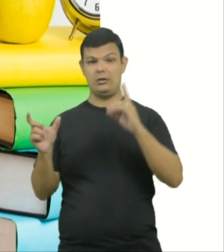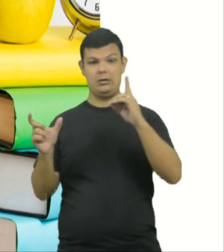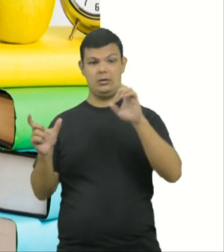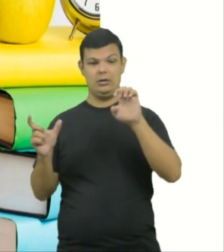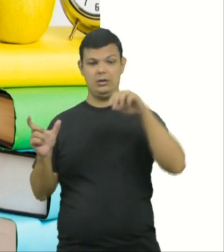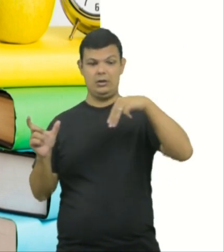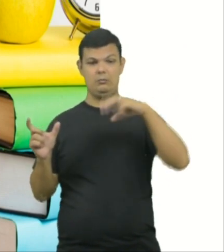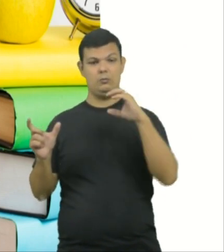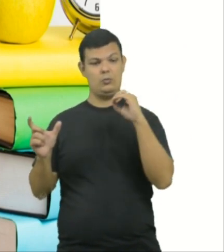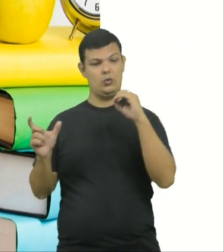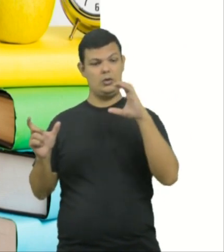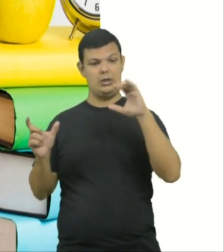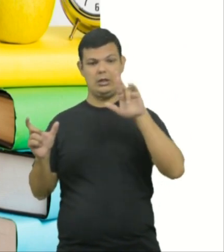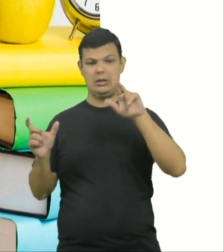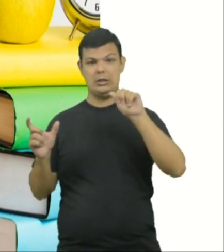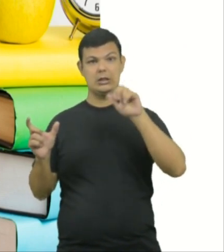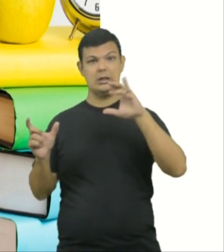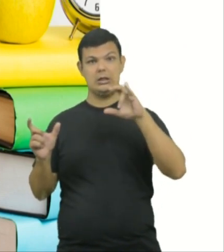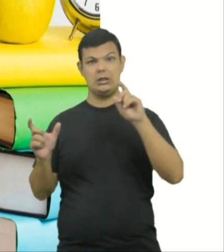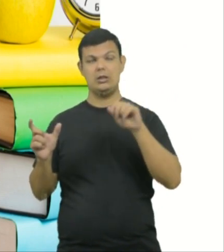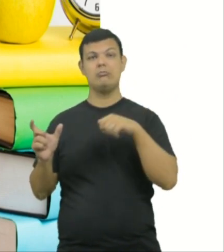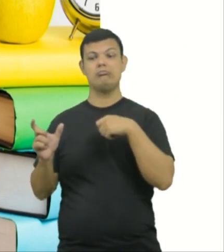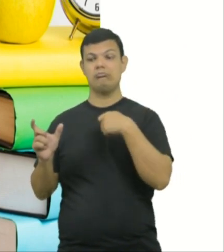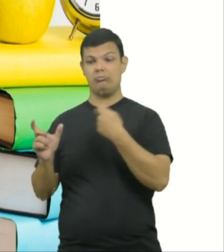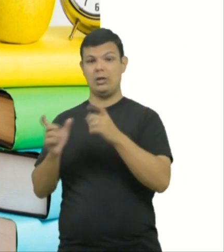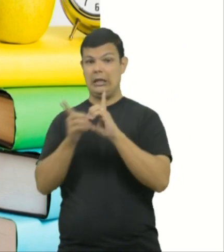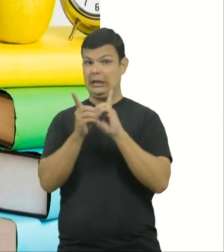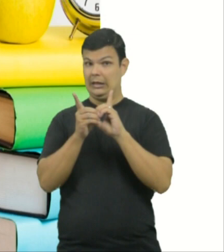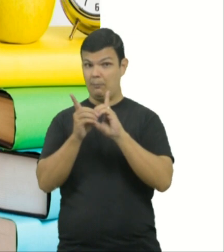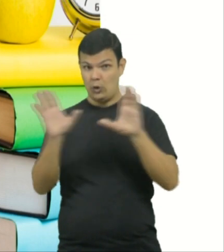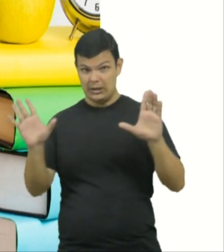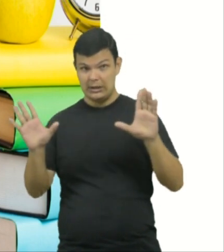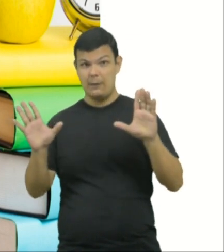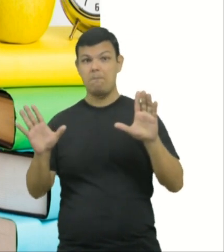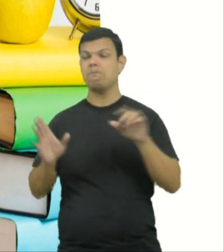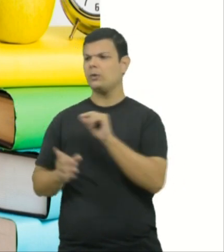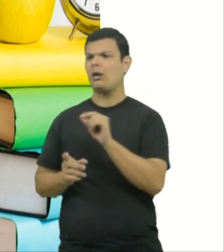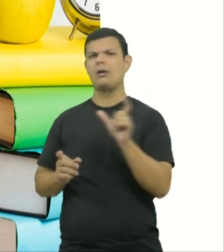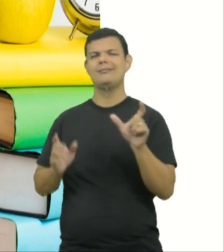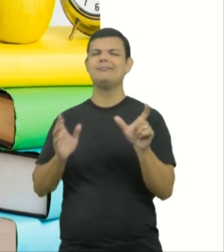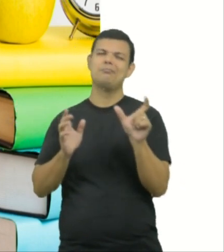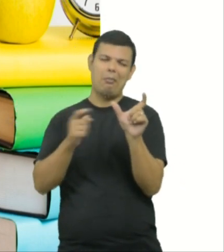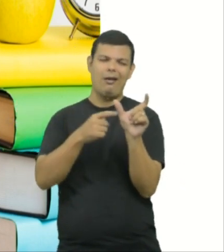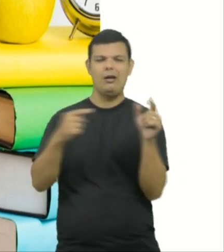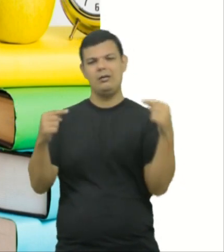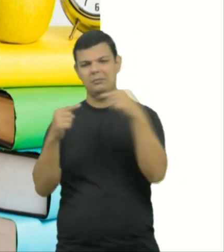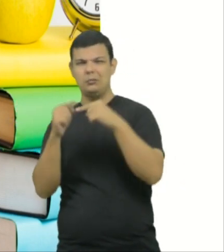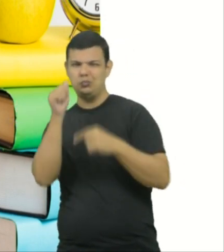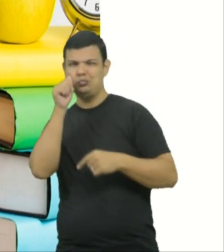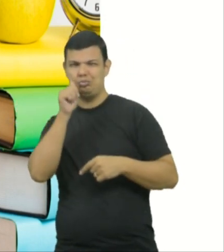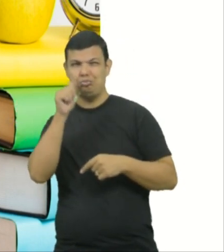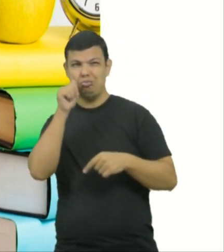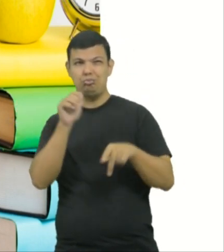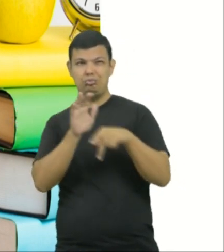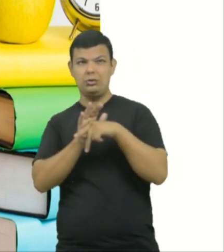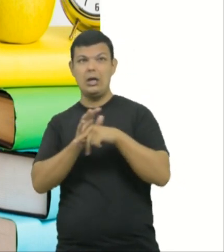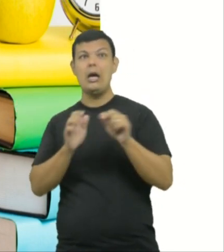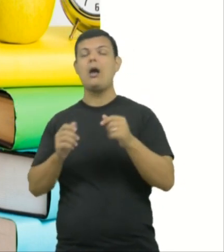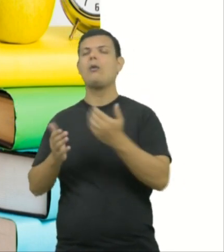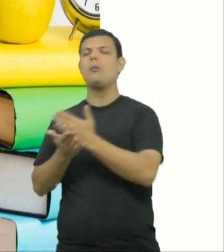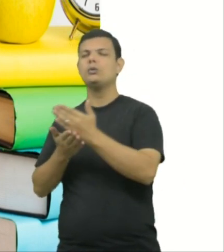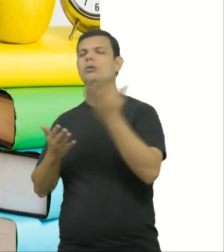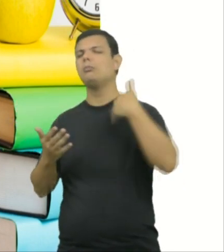Democracia. Democracia é um substantivo feminino que tem origem grega. Vem da